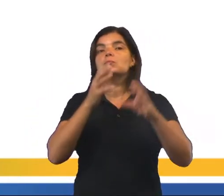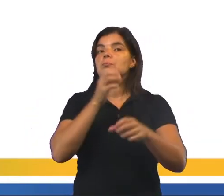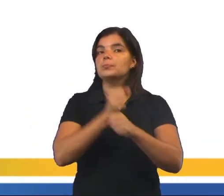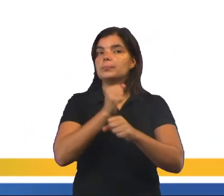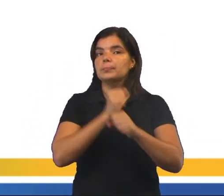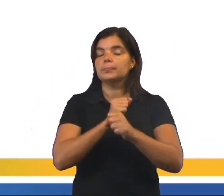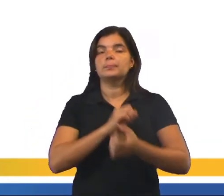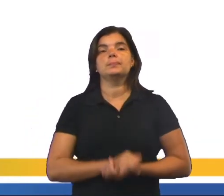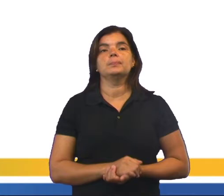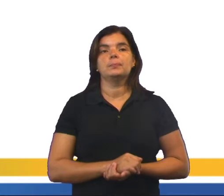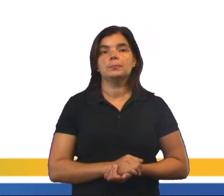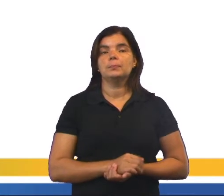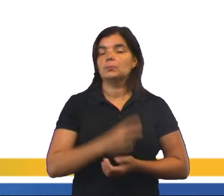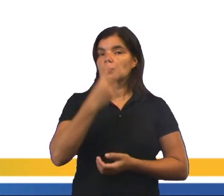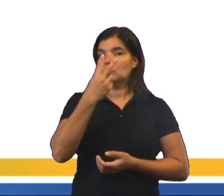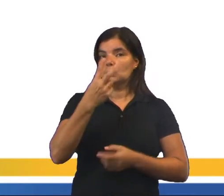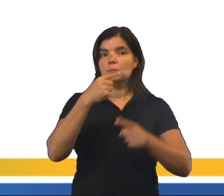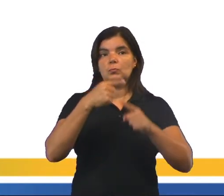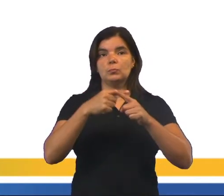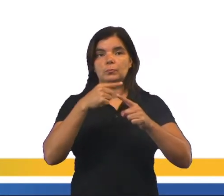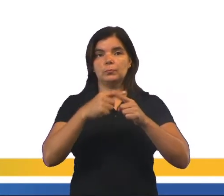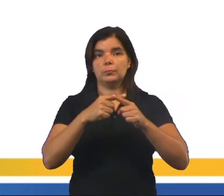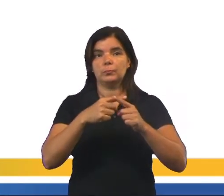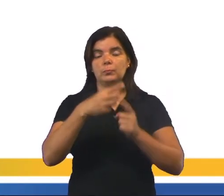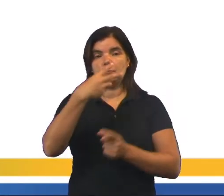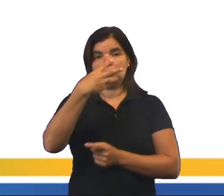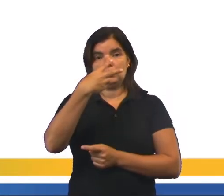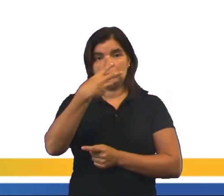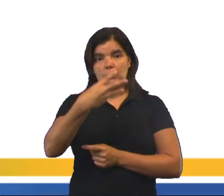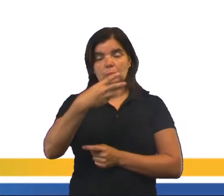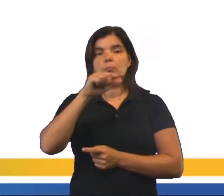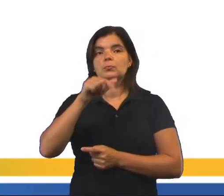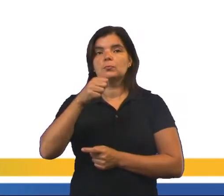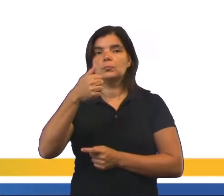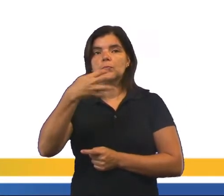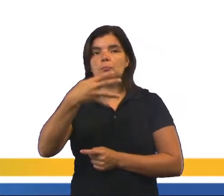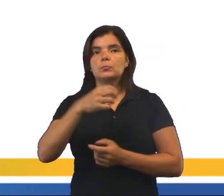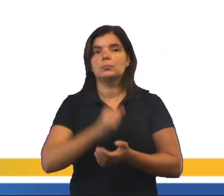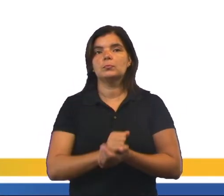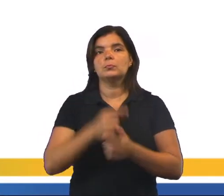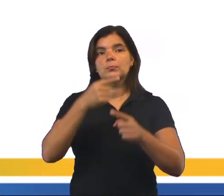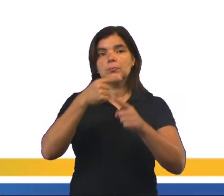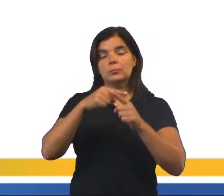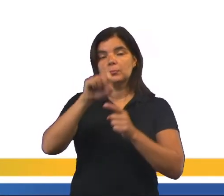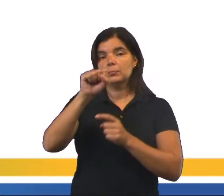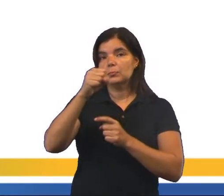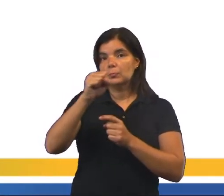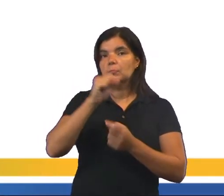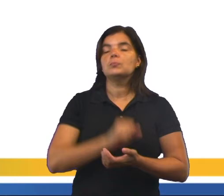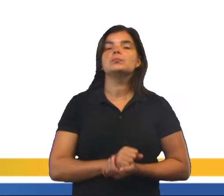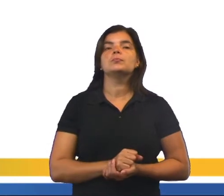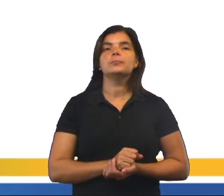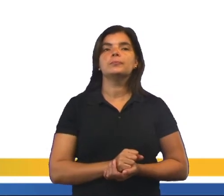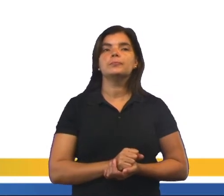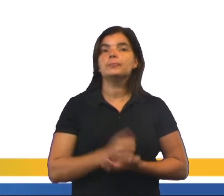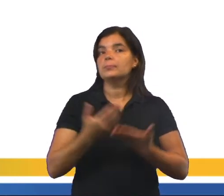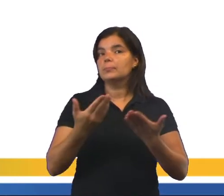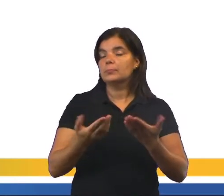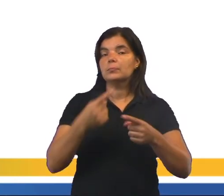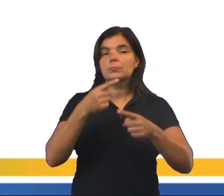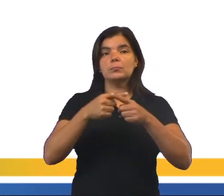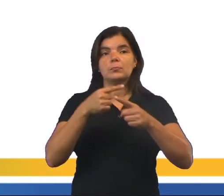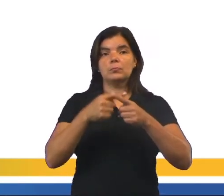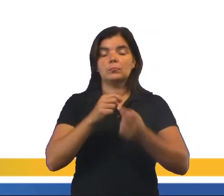maneira. 2 vezes o valor de π, que é 3,14, vezes 8. O raio não é 8? E agora